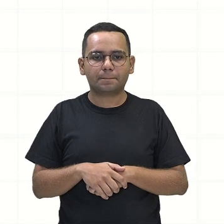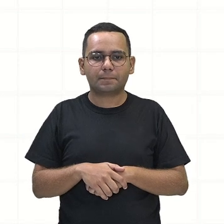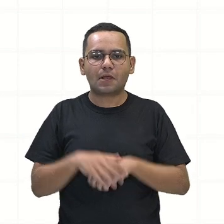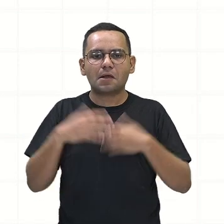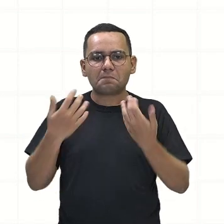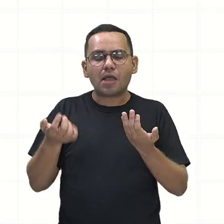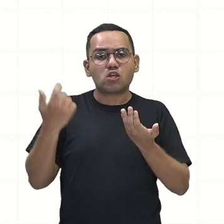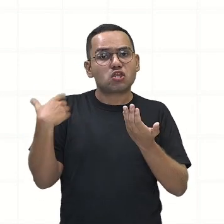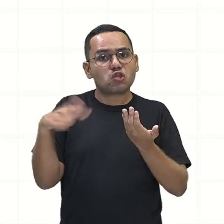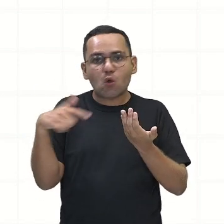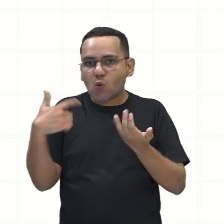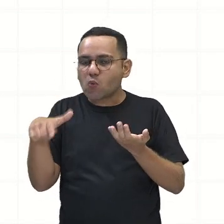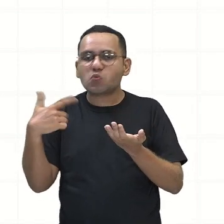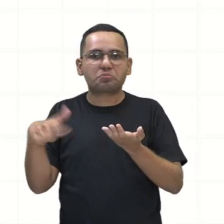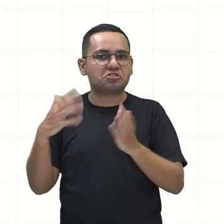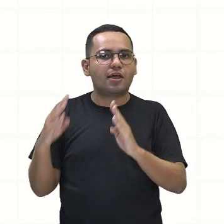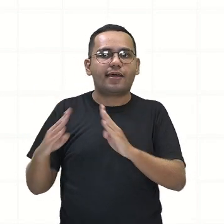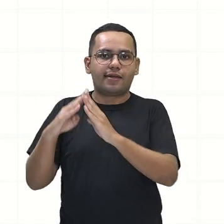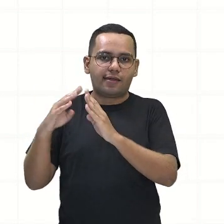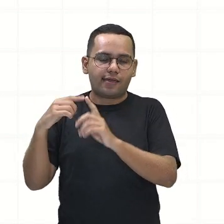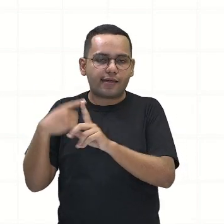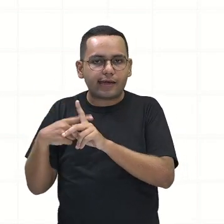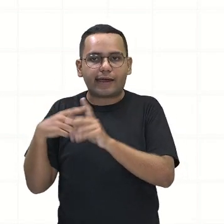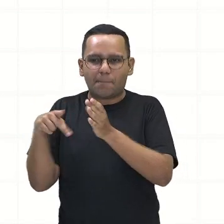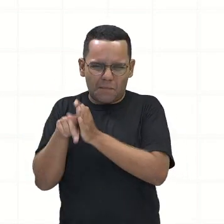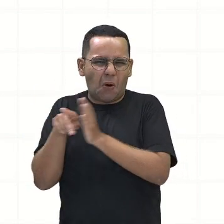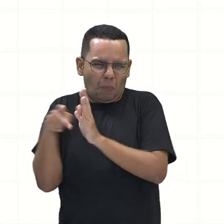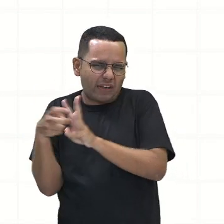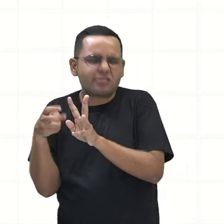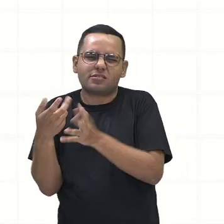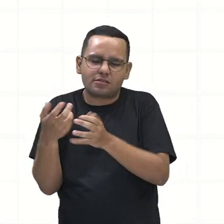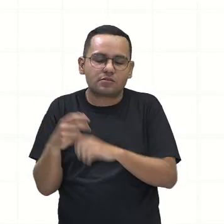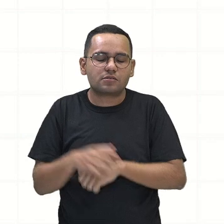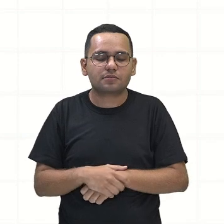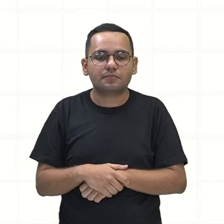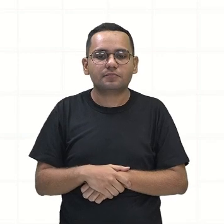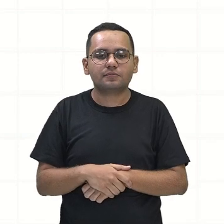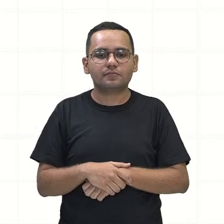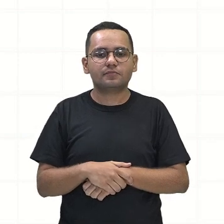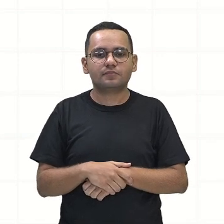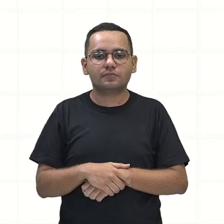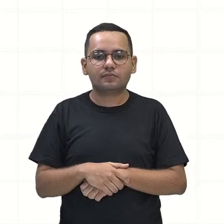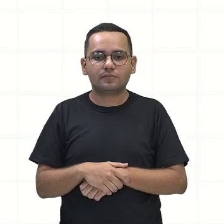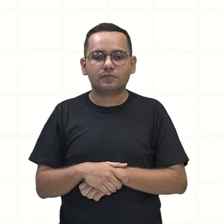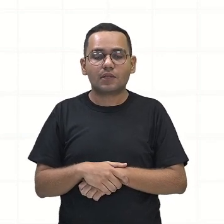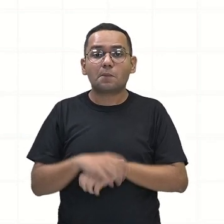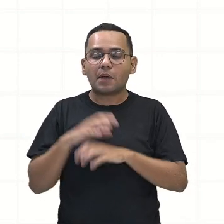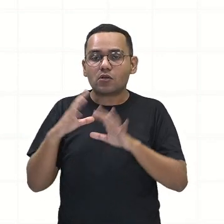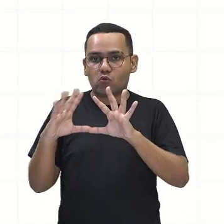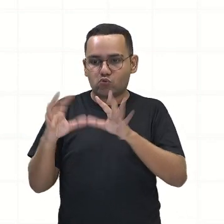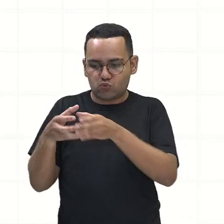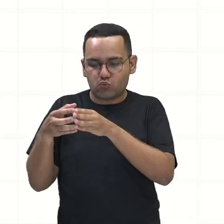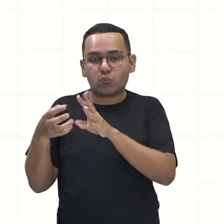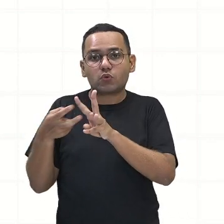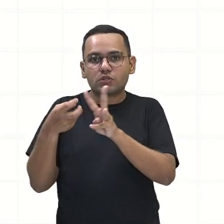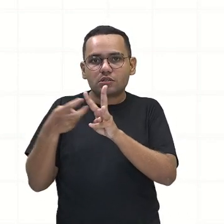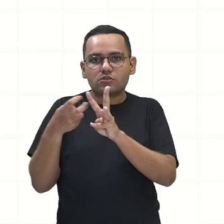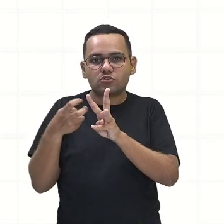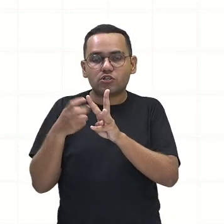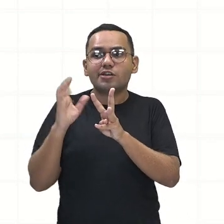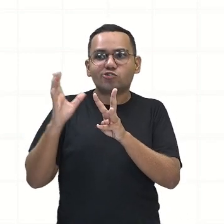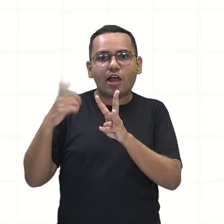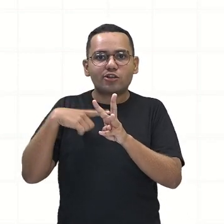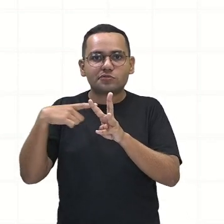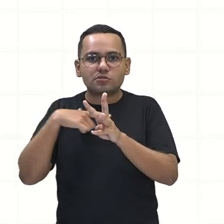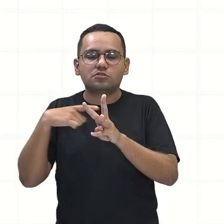templos, ritos e cerimônias religiosas, nós sabemos que as tribos indígenas, os grupos indígenas, praticam